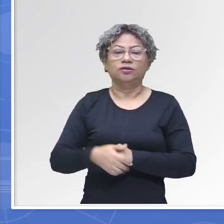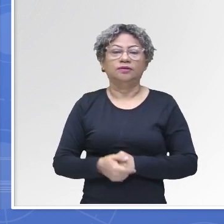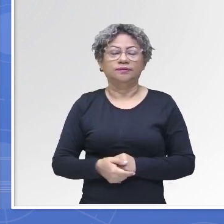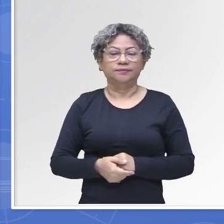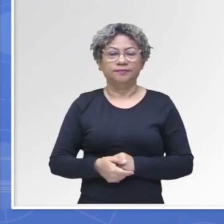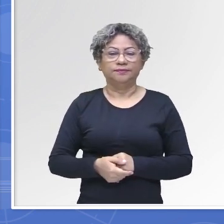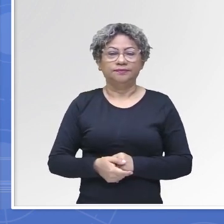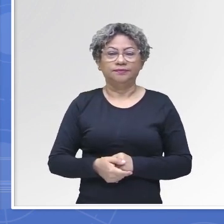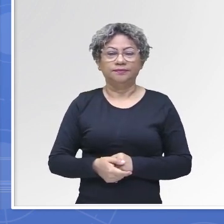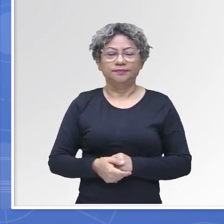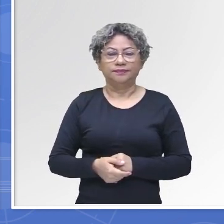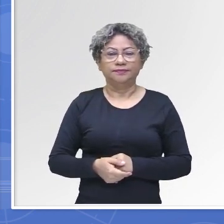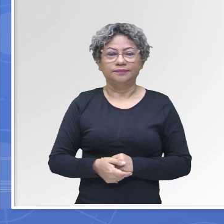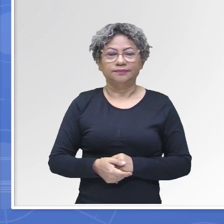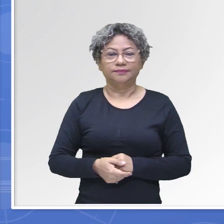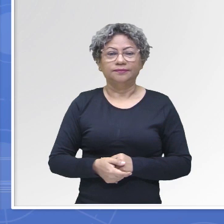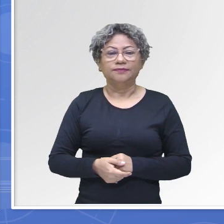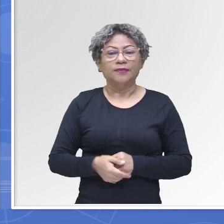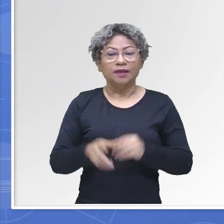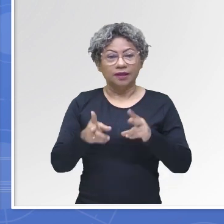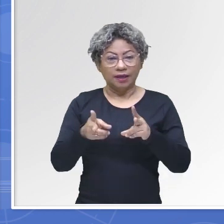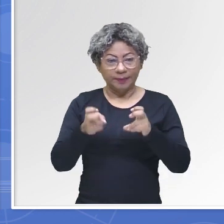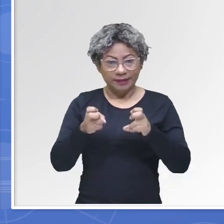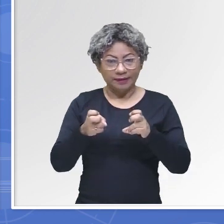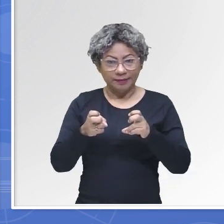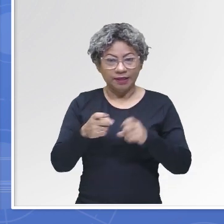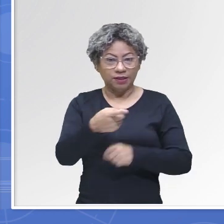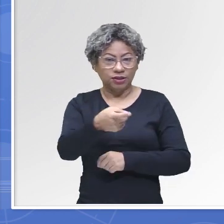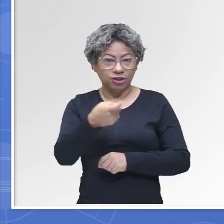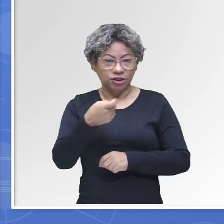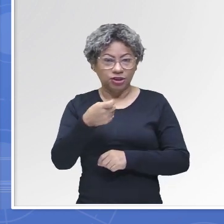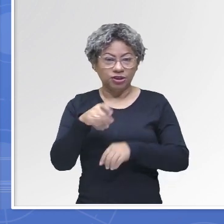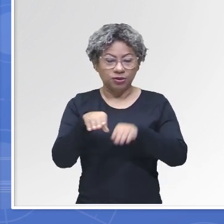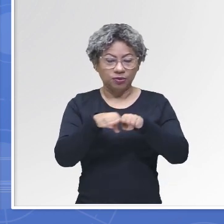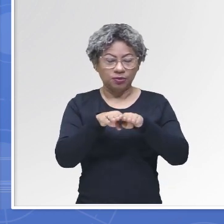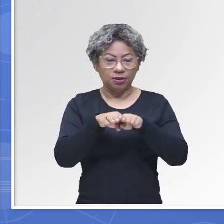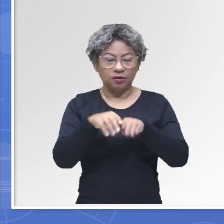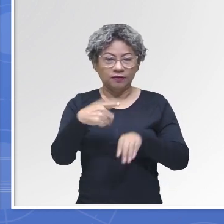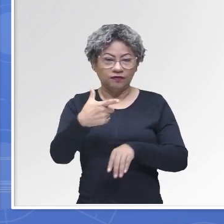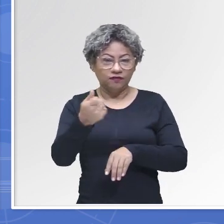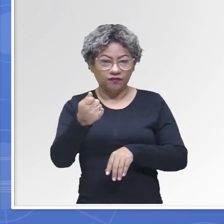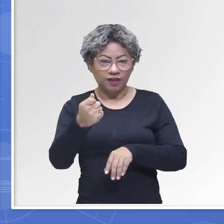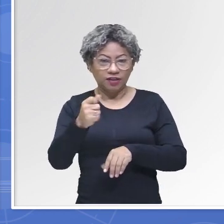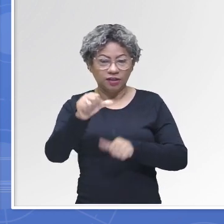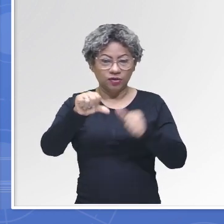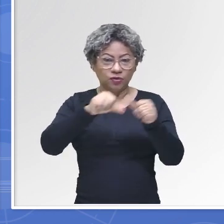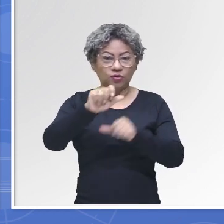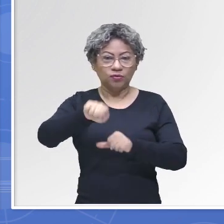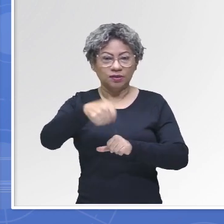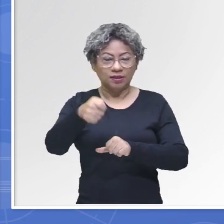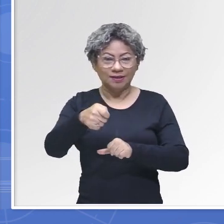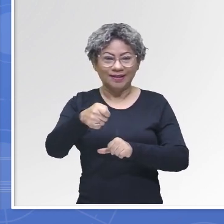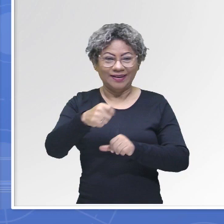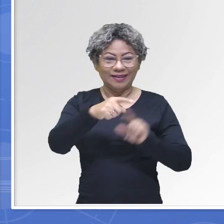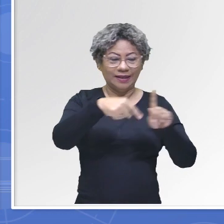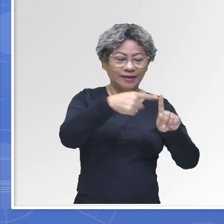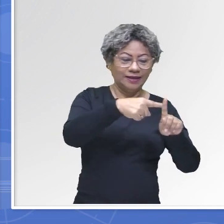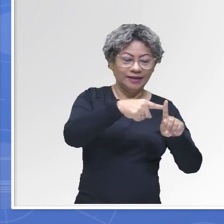passar subtraindo, porque ele está somando desse lado. Ele faz o inverso da operação no outro